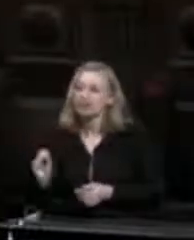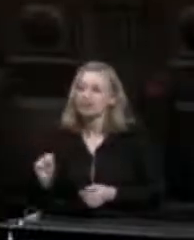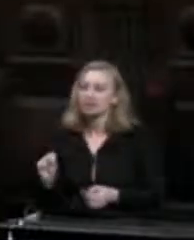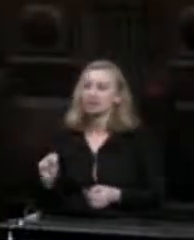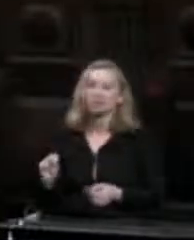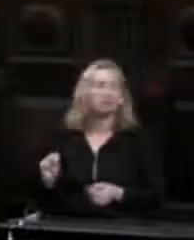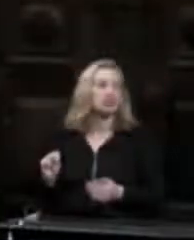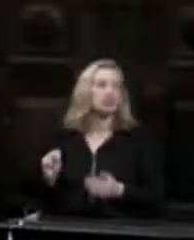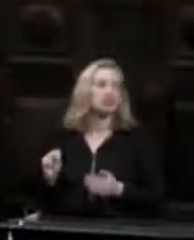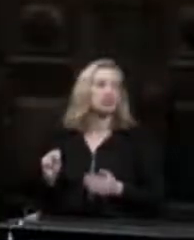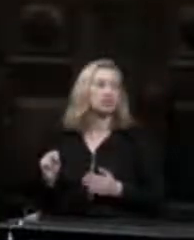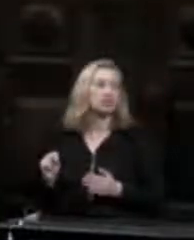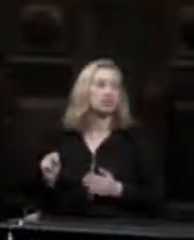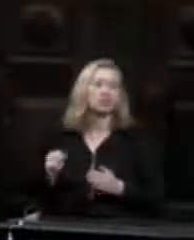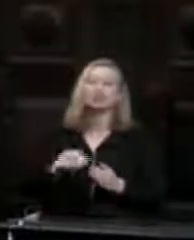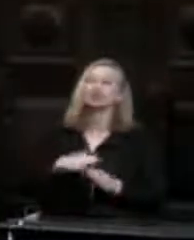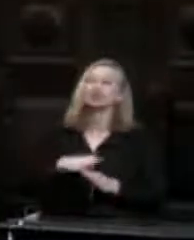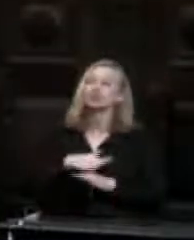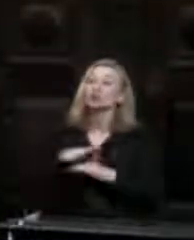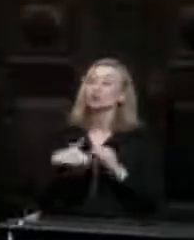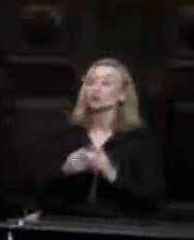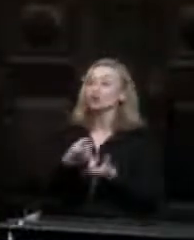daqueles que são devedores do Estado.